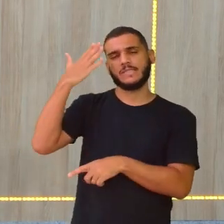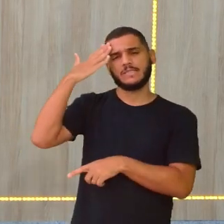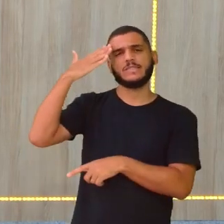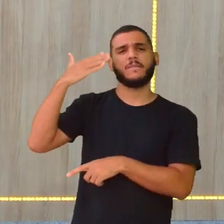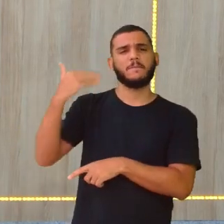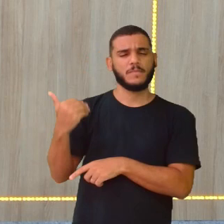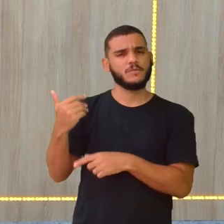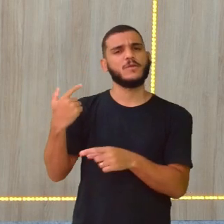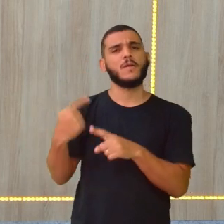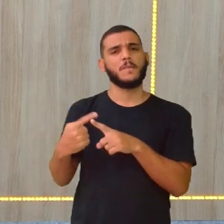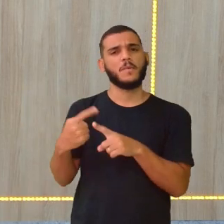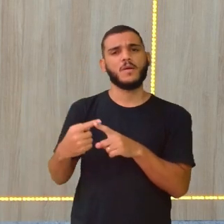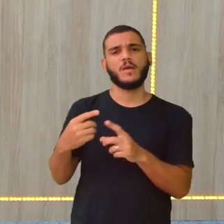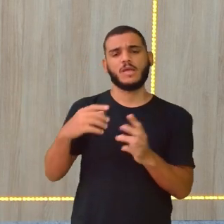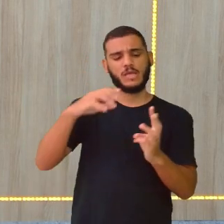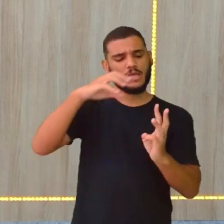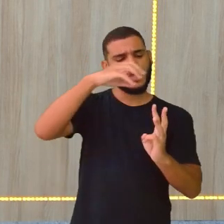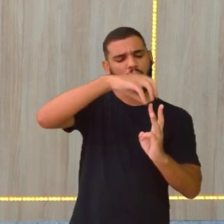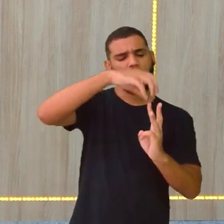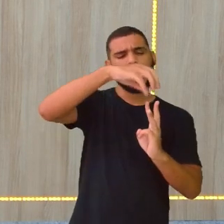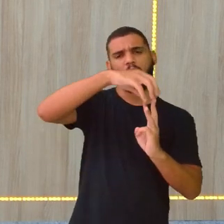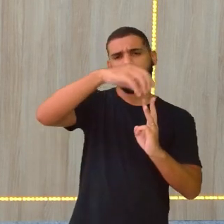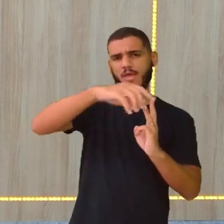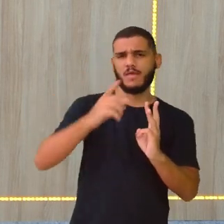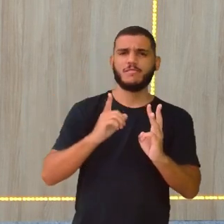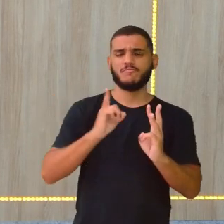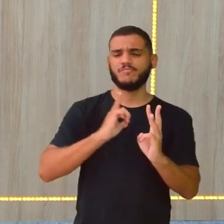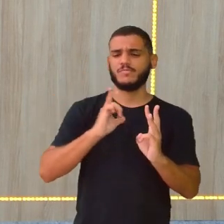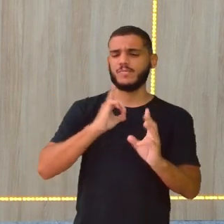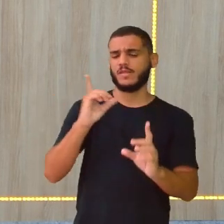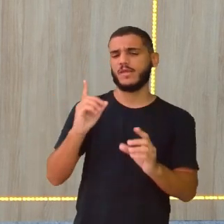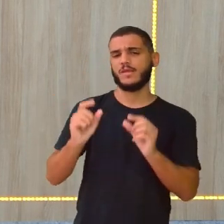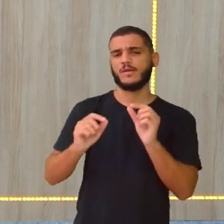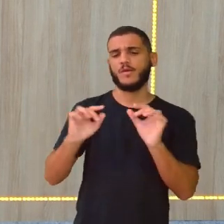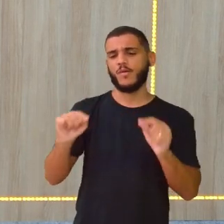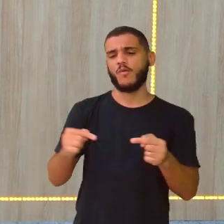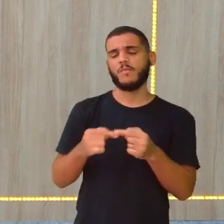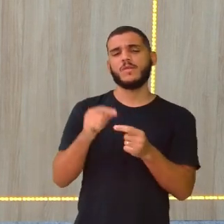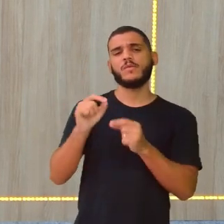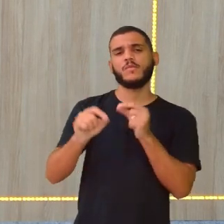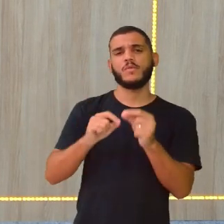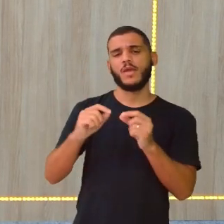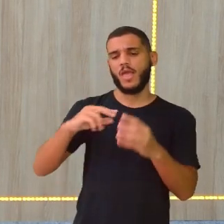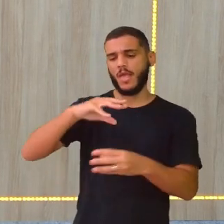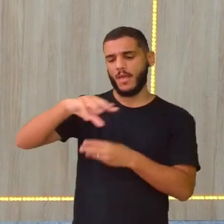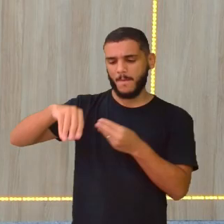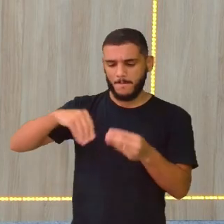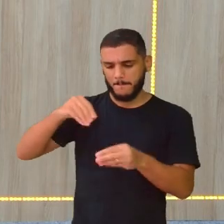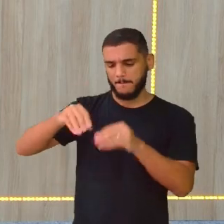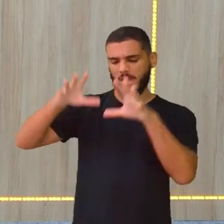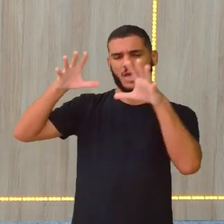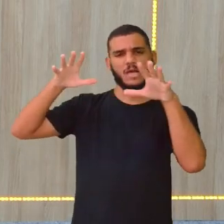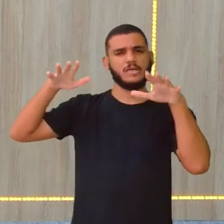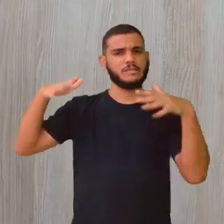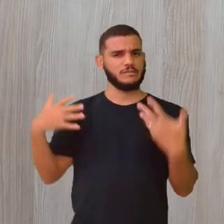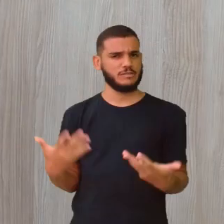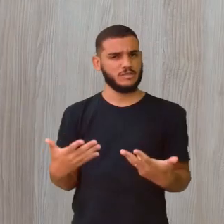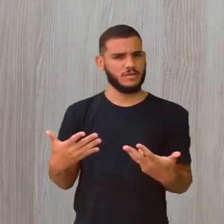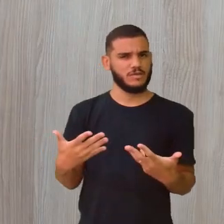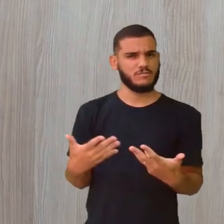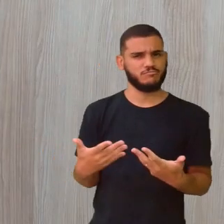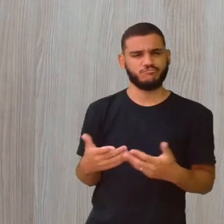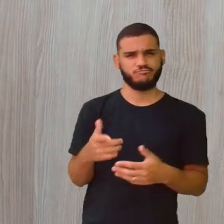Reis magos, não é? Tem a ver com mágica, com descobrimento. Com a mística, né? com A área misticismo. mística,